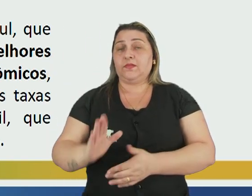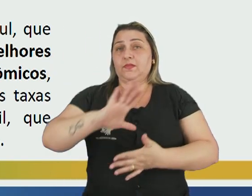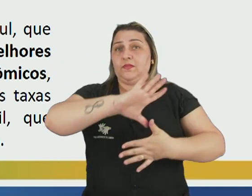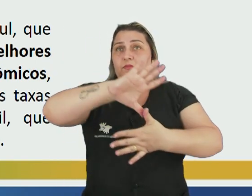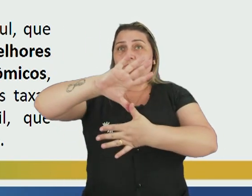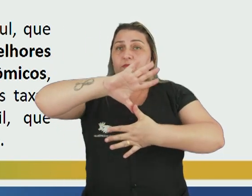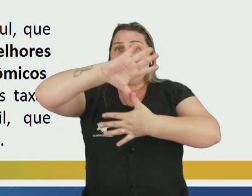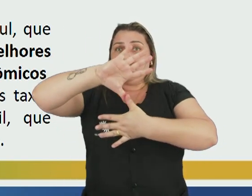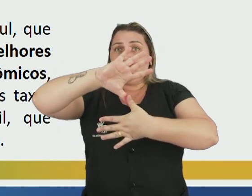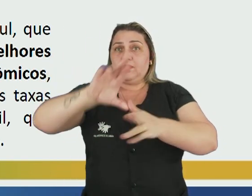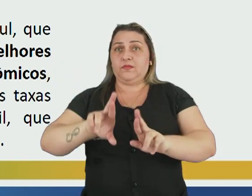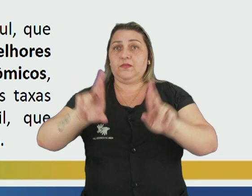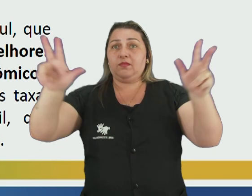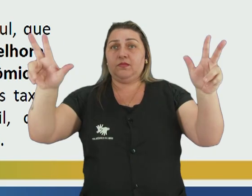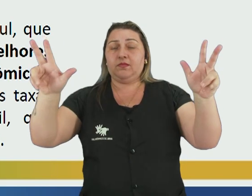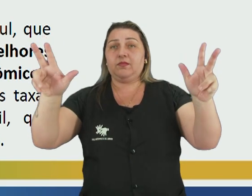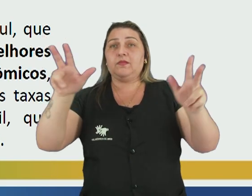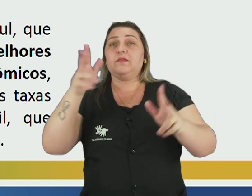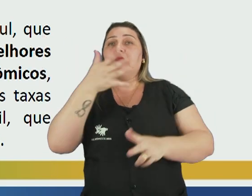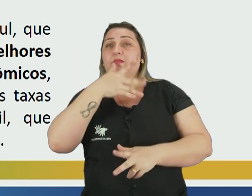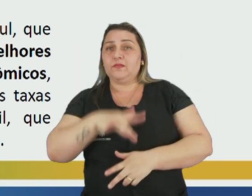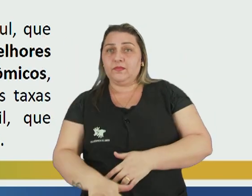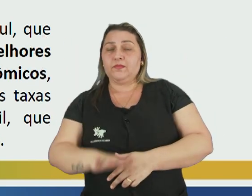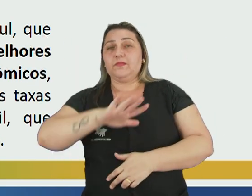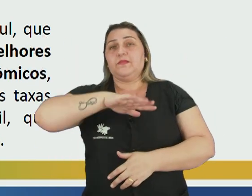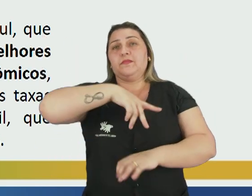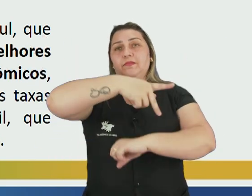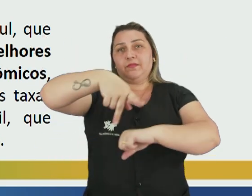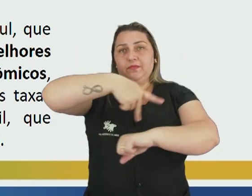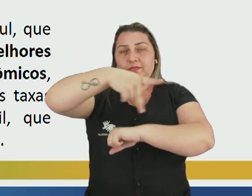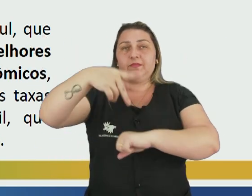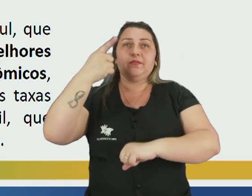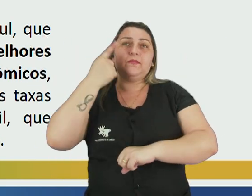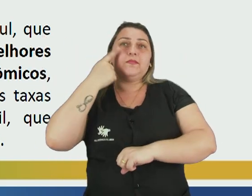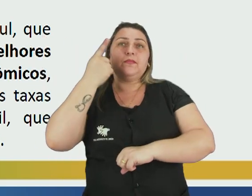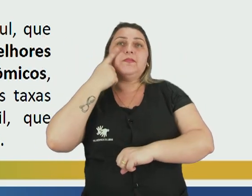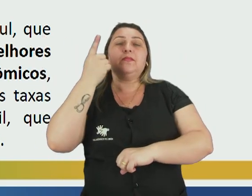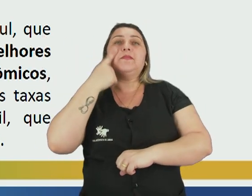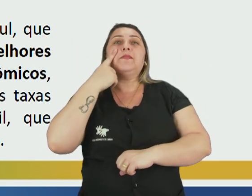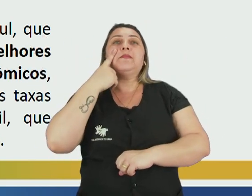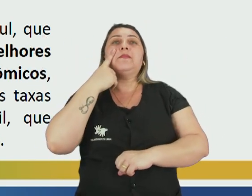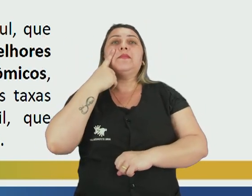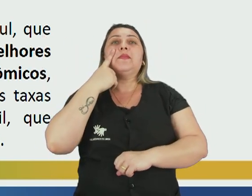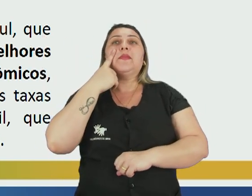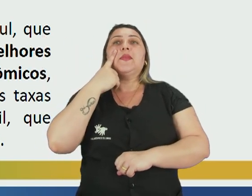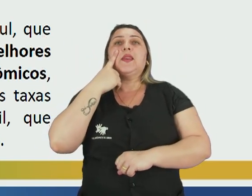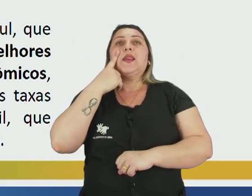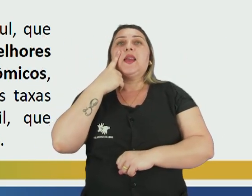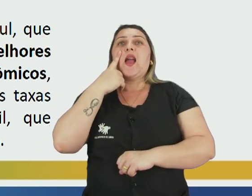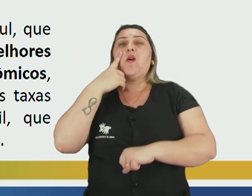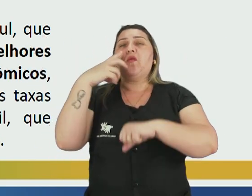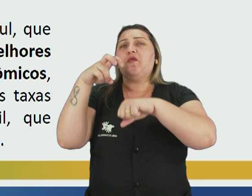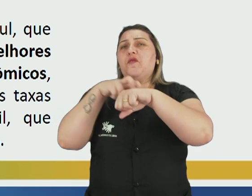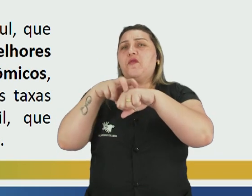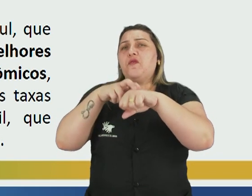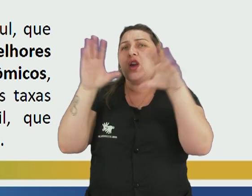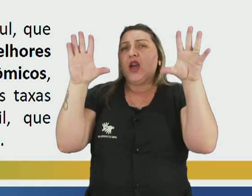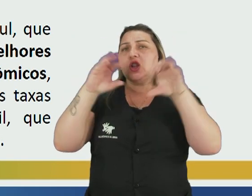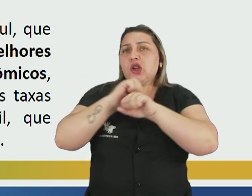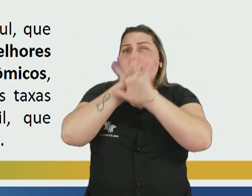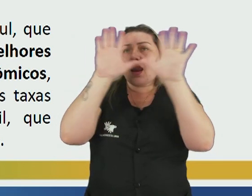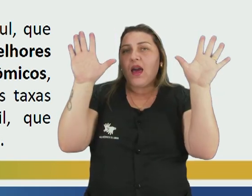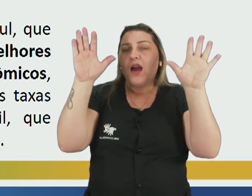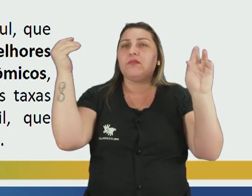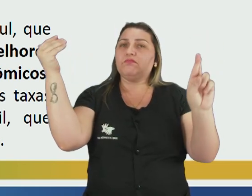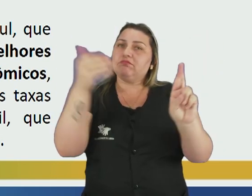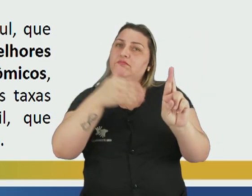entre a taxa de mortalidade infantil no país. Observem que essa parte em verde, esse verde mais claro, representa uma